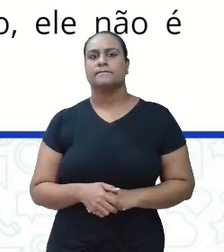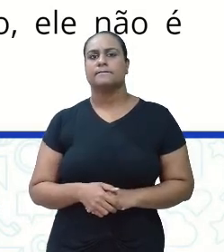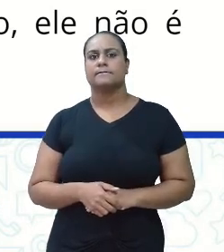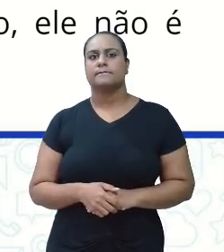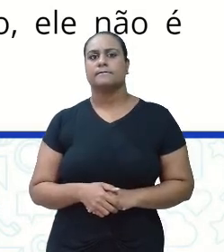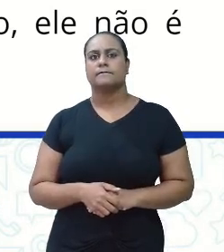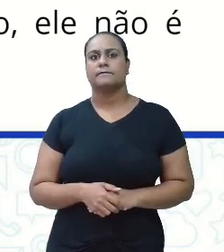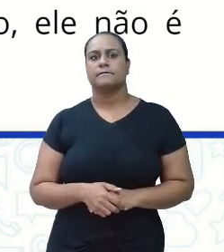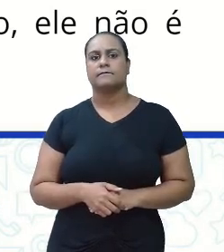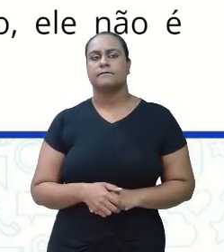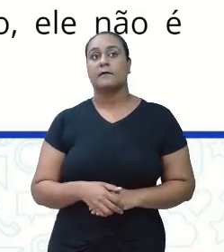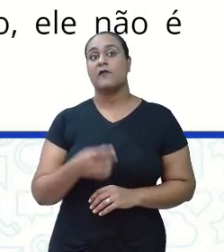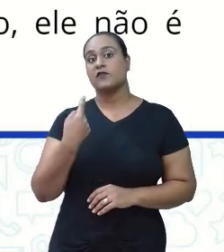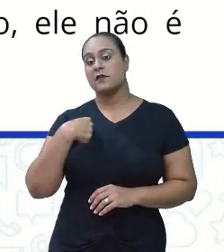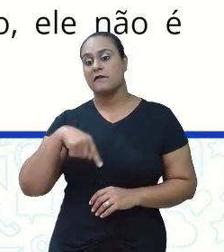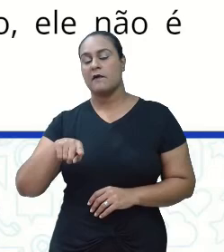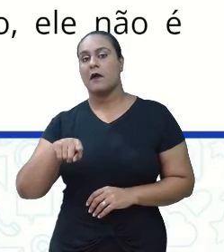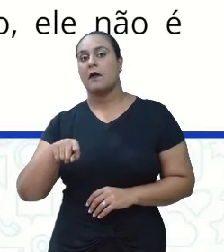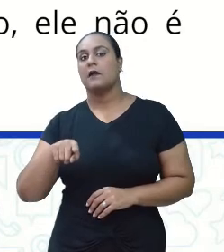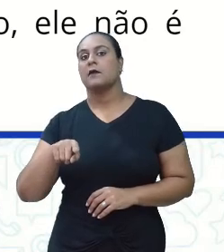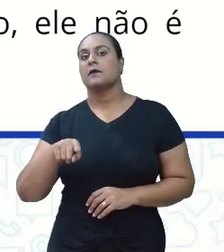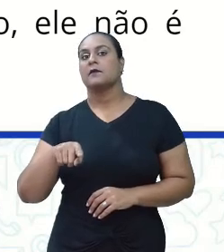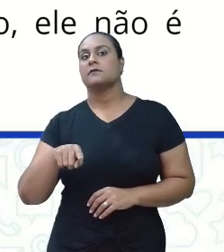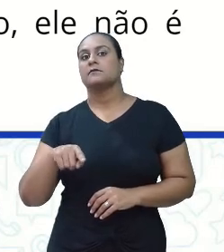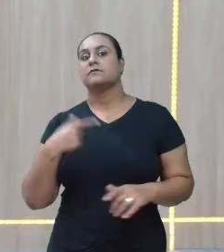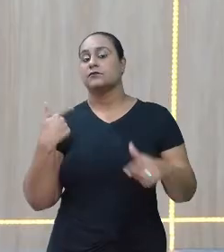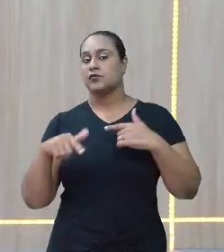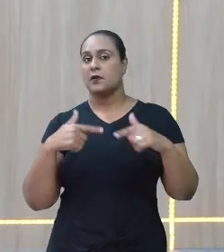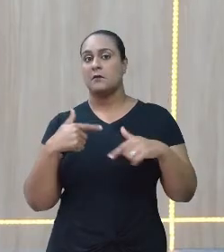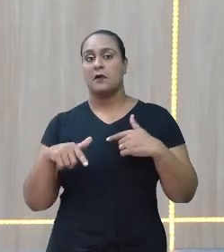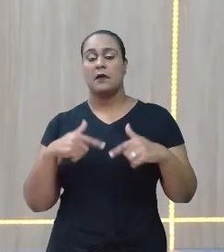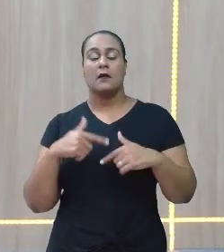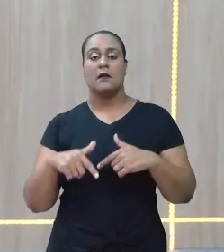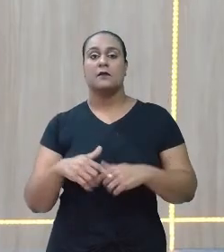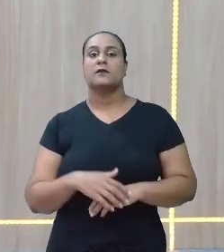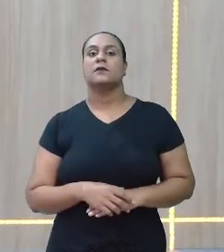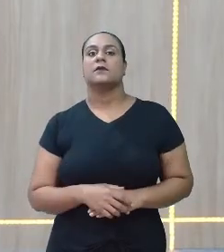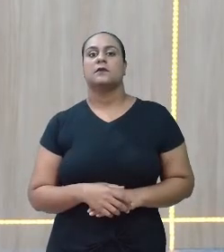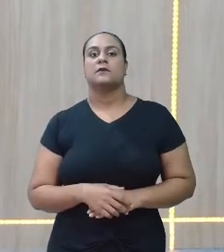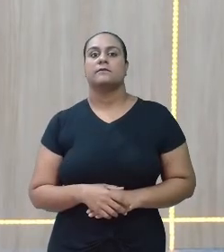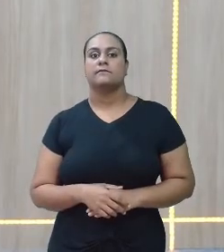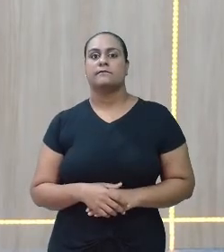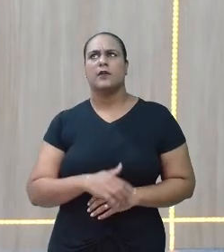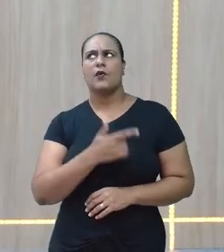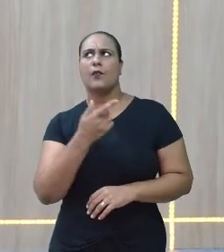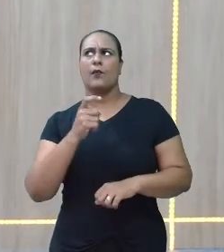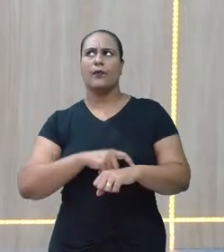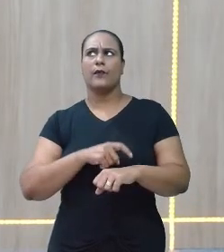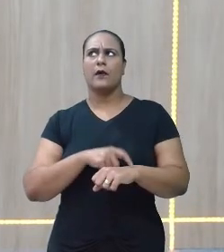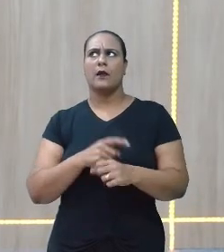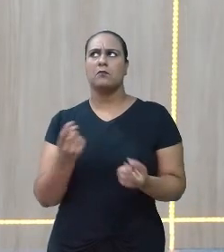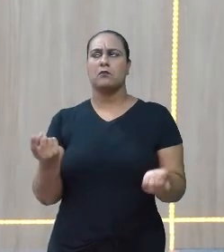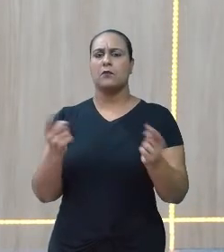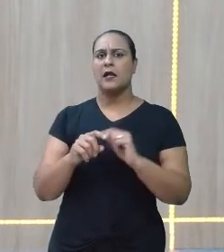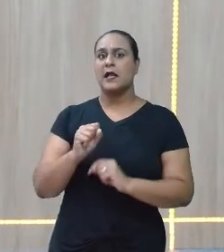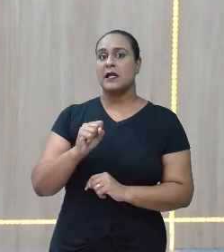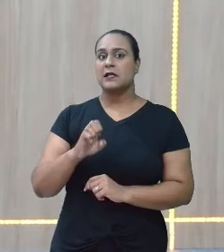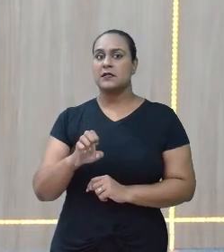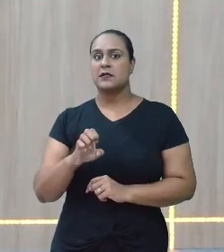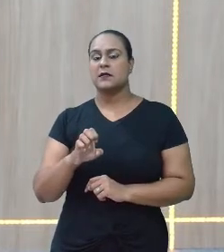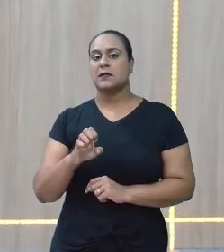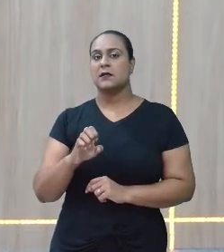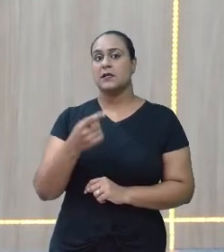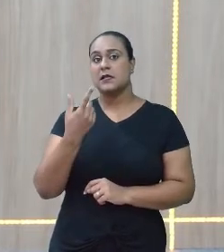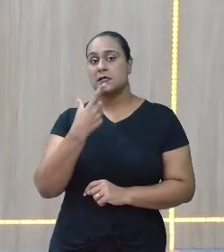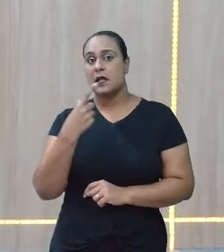sair para o seu trabalho na manhã, muitos saem à noite. E no outro horário, né, horário oposto, se você saiu pela manhã, regressa à